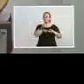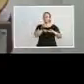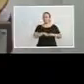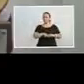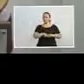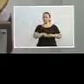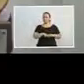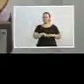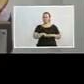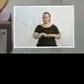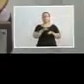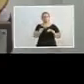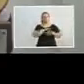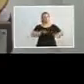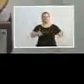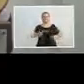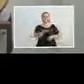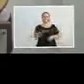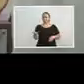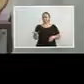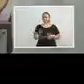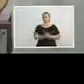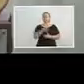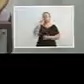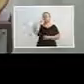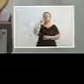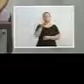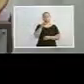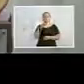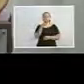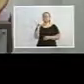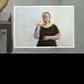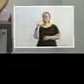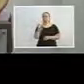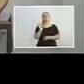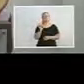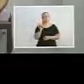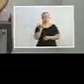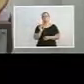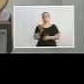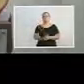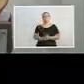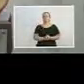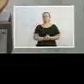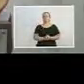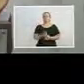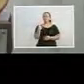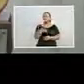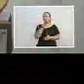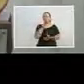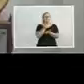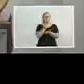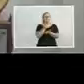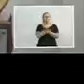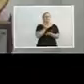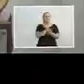aqui essa manifestação e entendo que é importante que a gente olhe sempre para que os